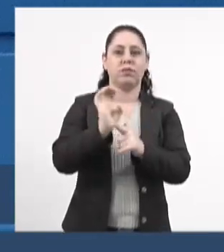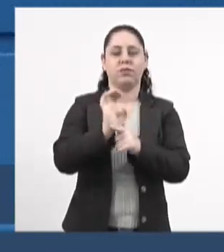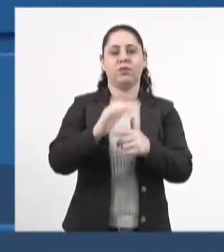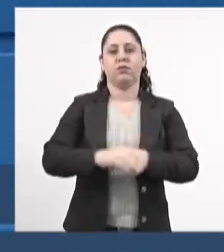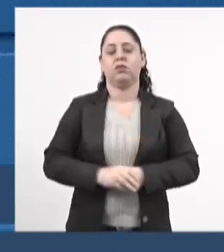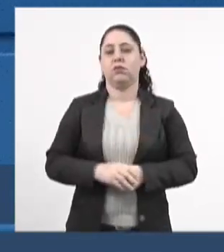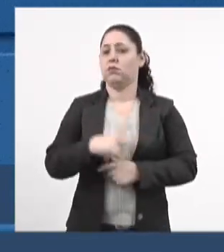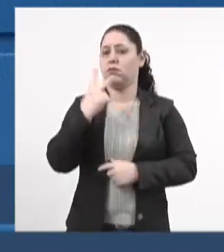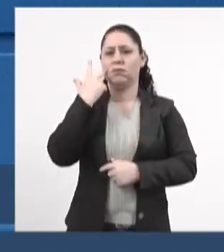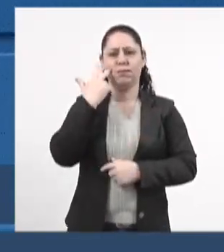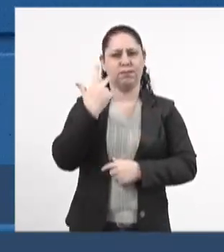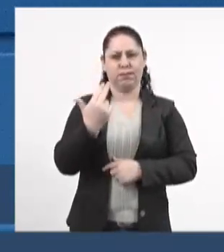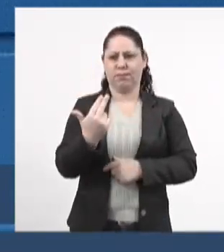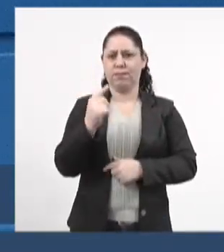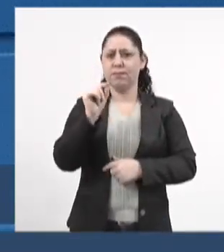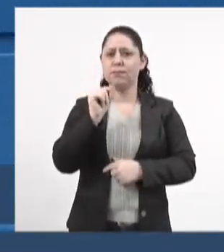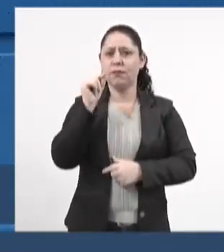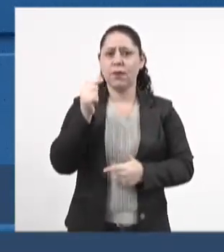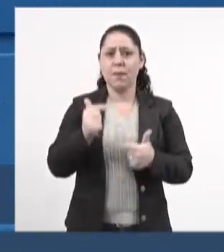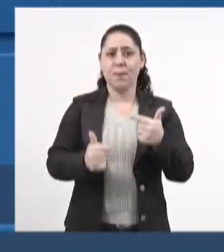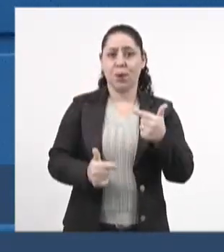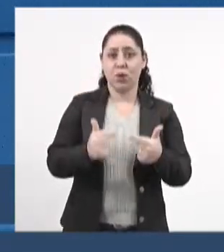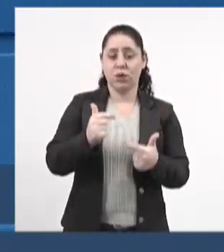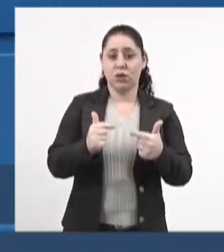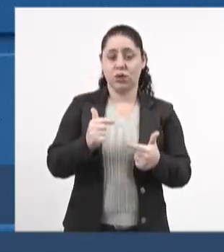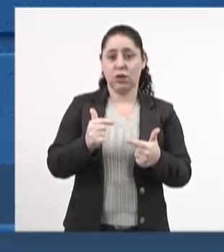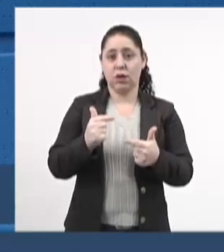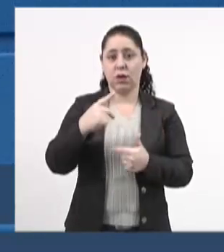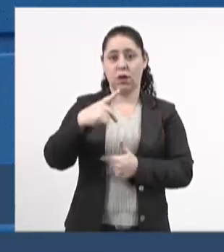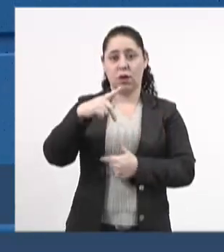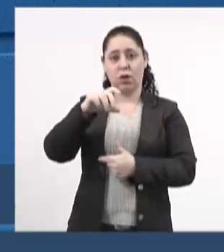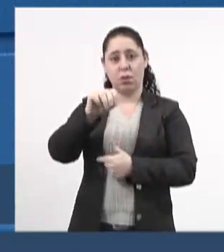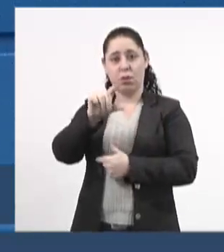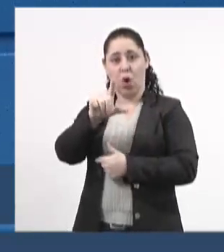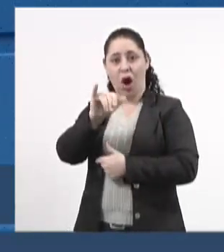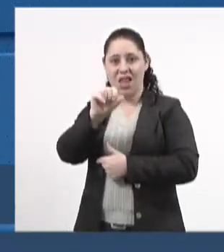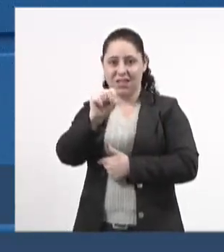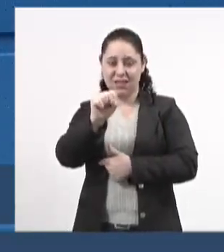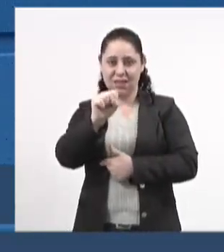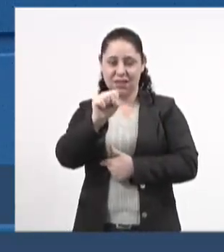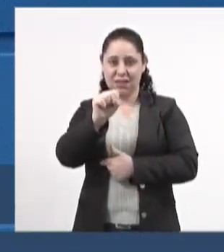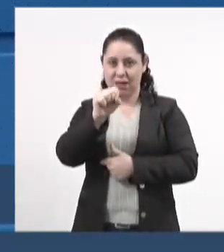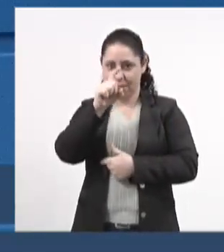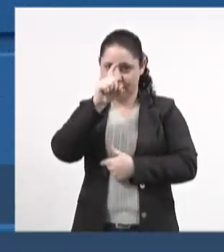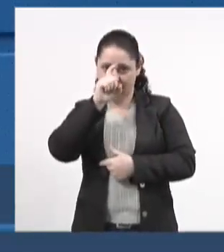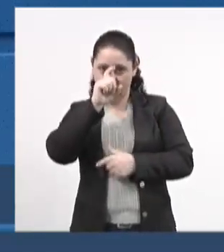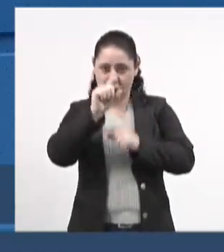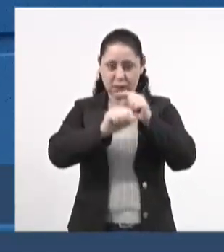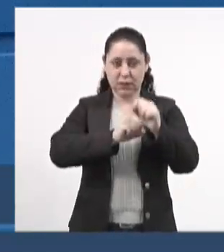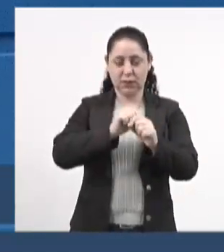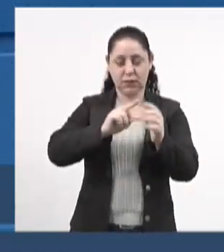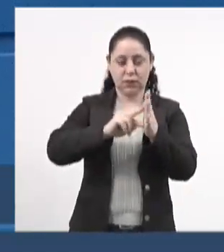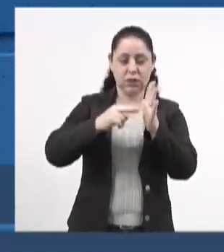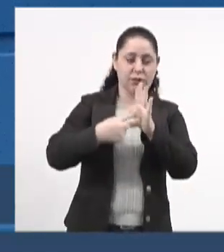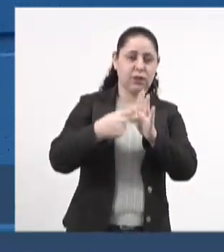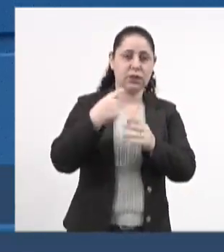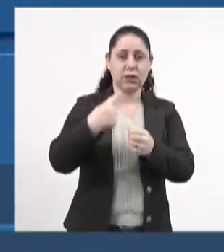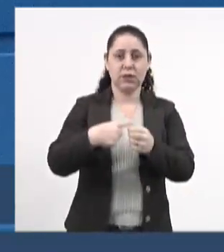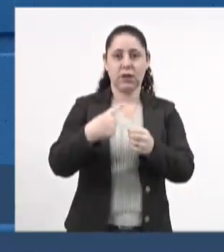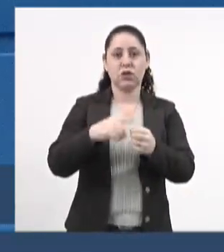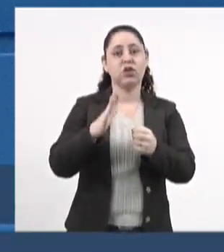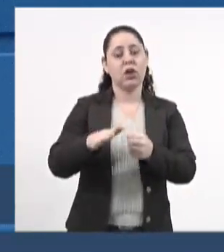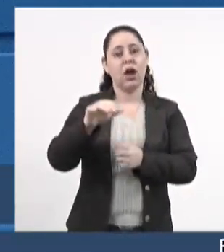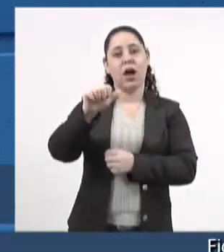E é natural que a política, que é essa palavra grega que vem de polis, que significa cidade, e já